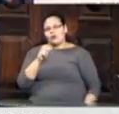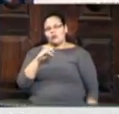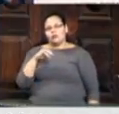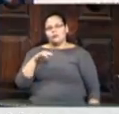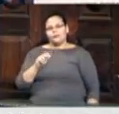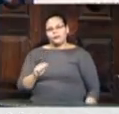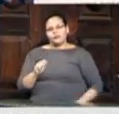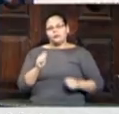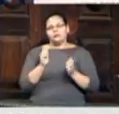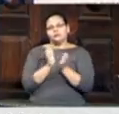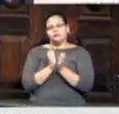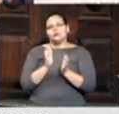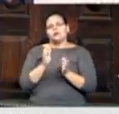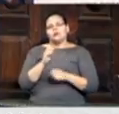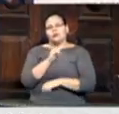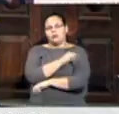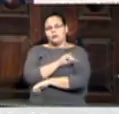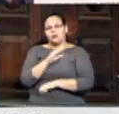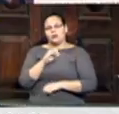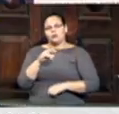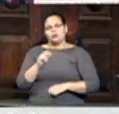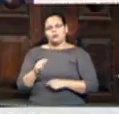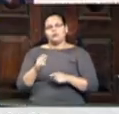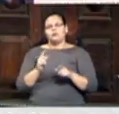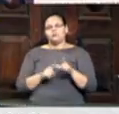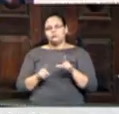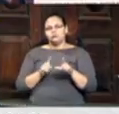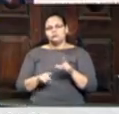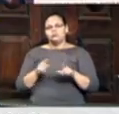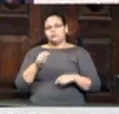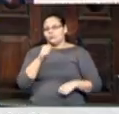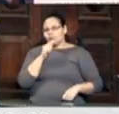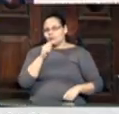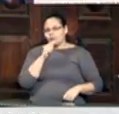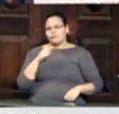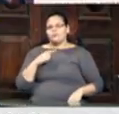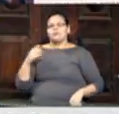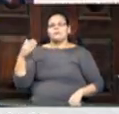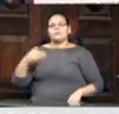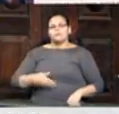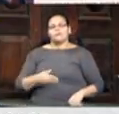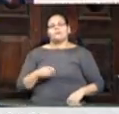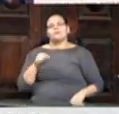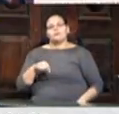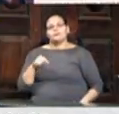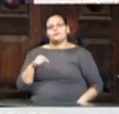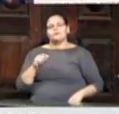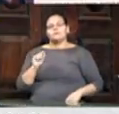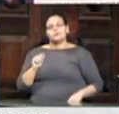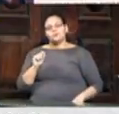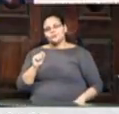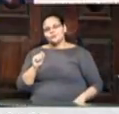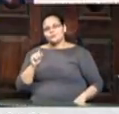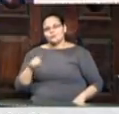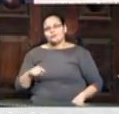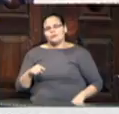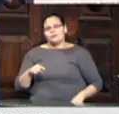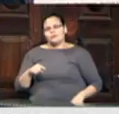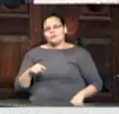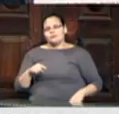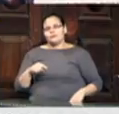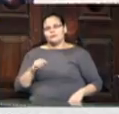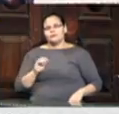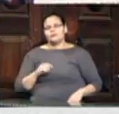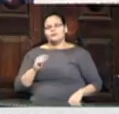Letras, sem tivéssemos presente na nossa solenidade aquilo que